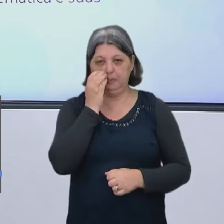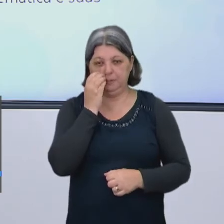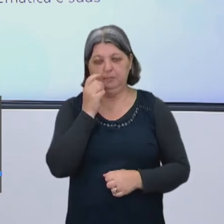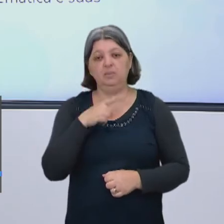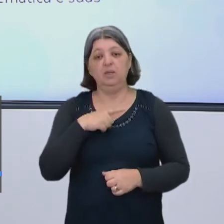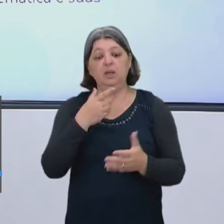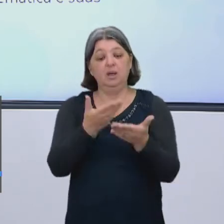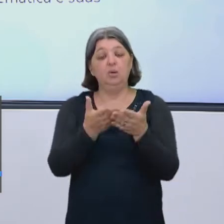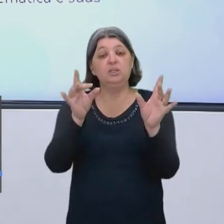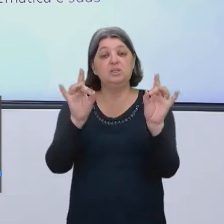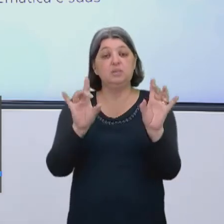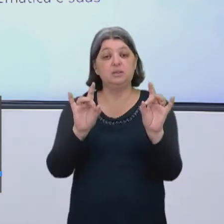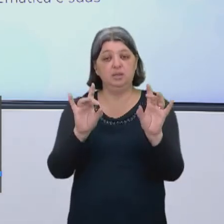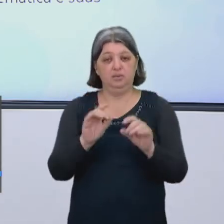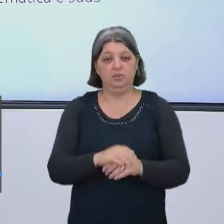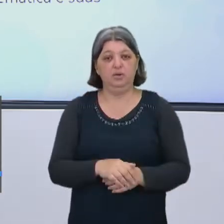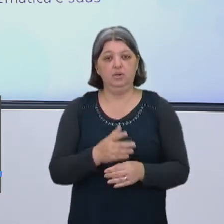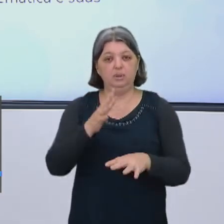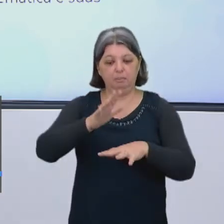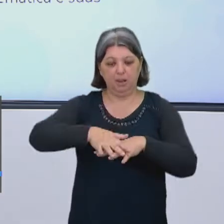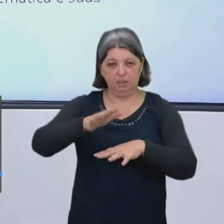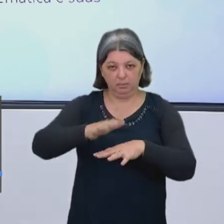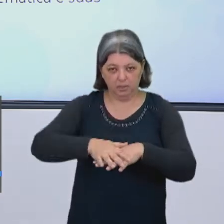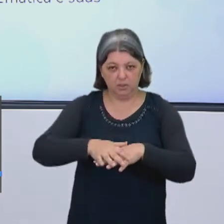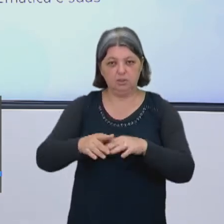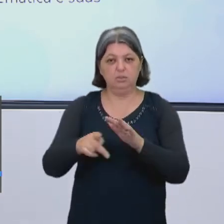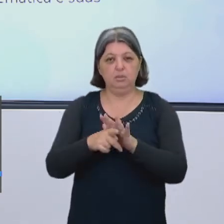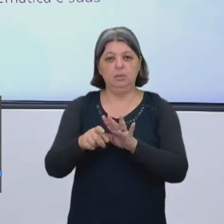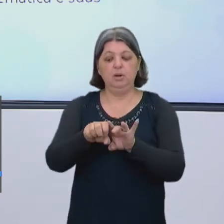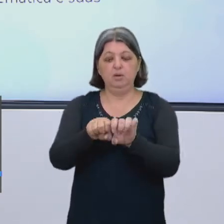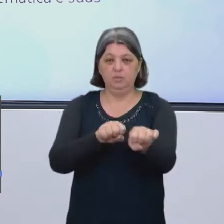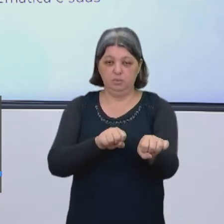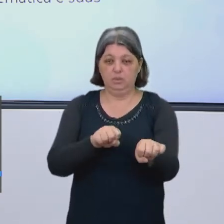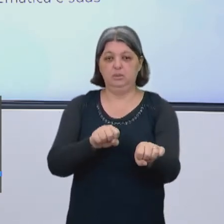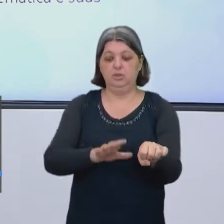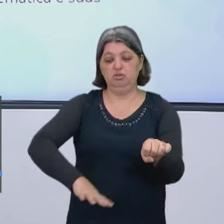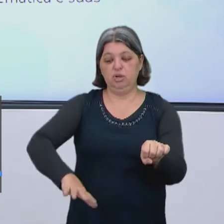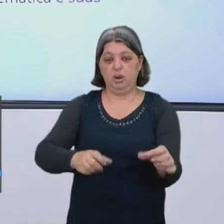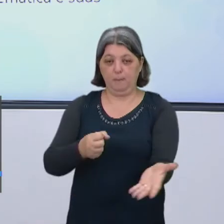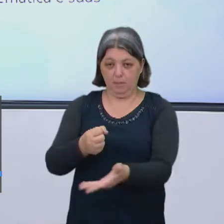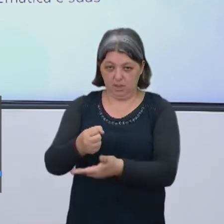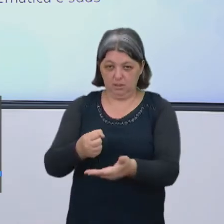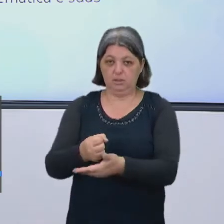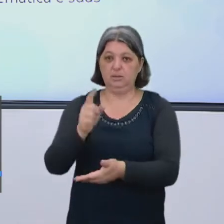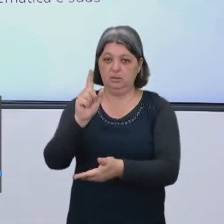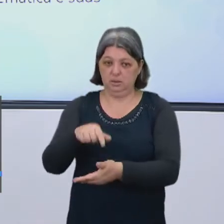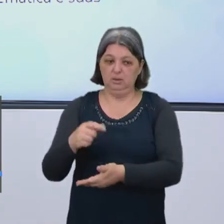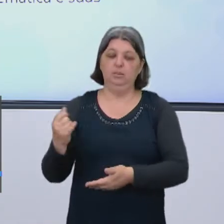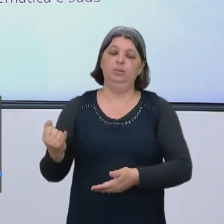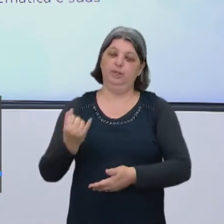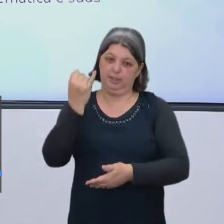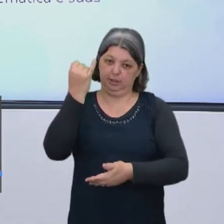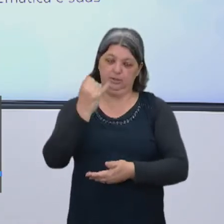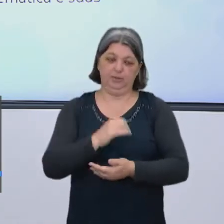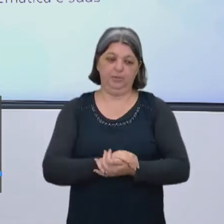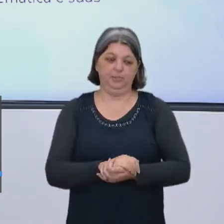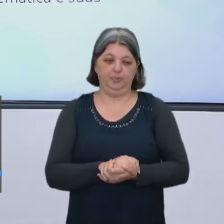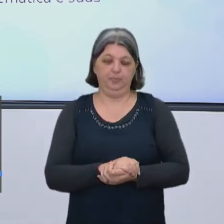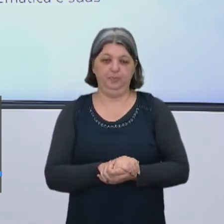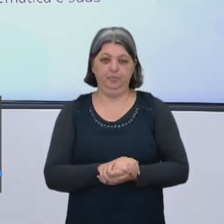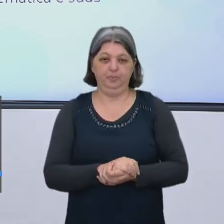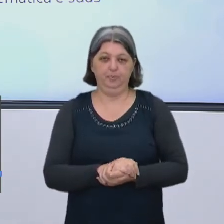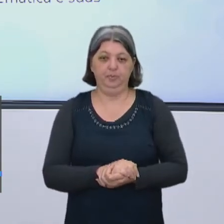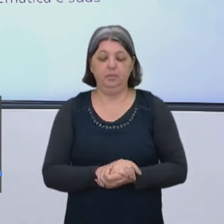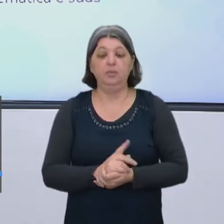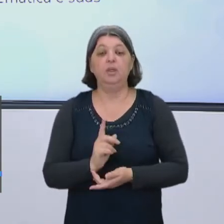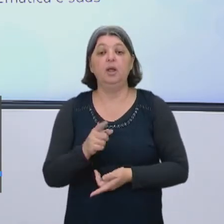aulas específicas de matemática lá na formação geral básica, e ela é extremamente importante, mas nos nossos